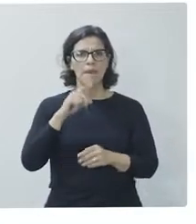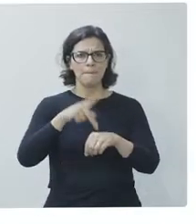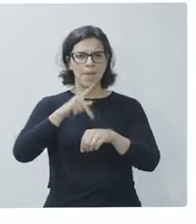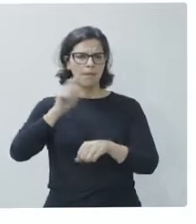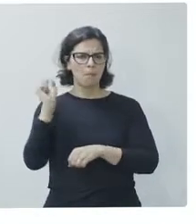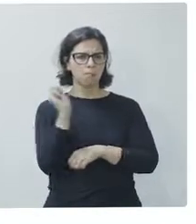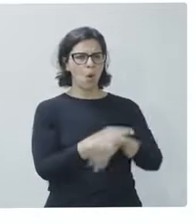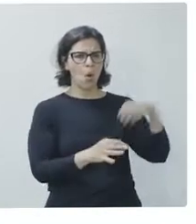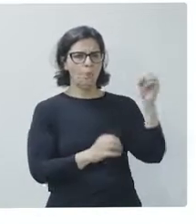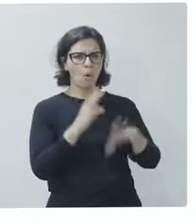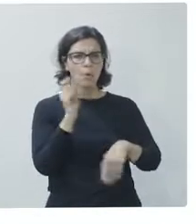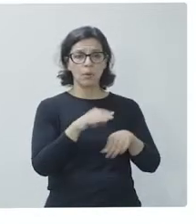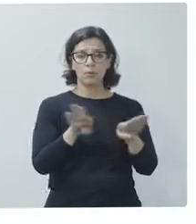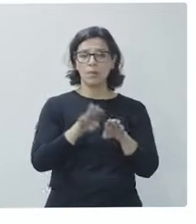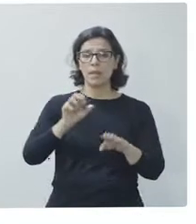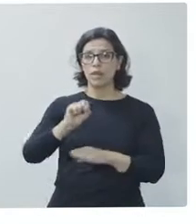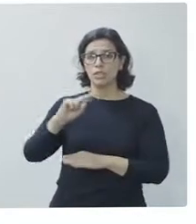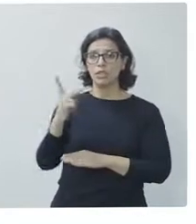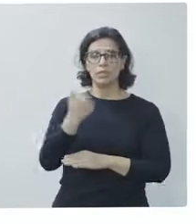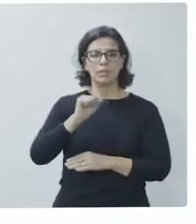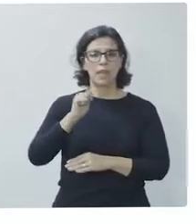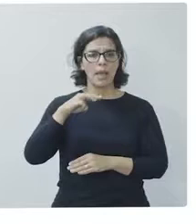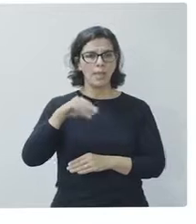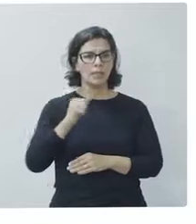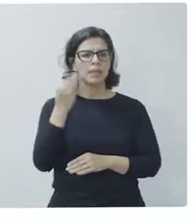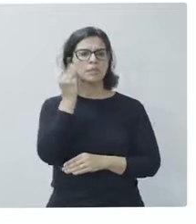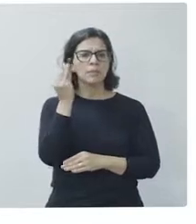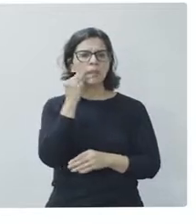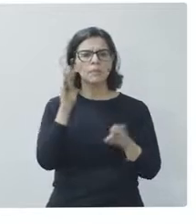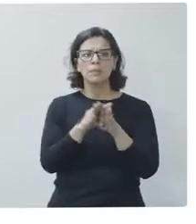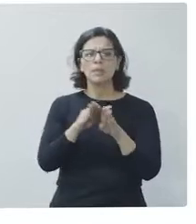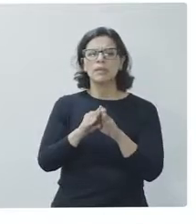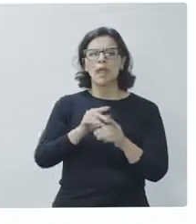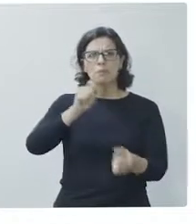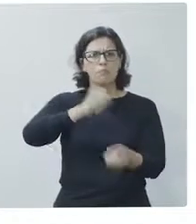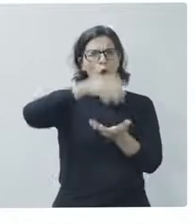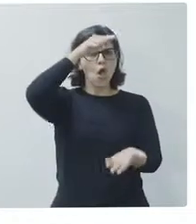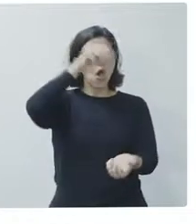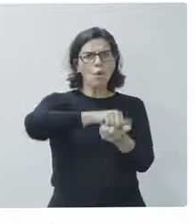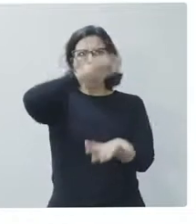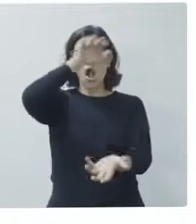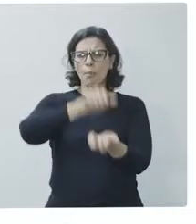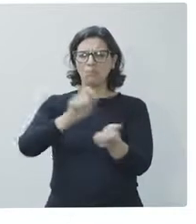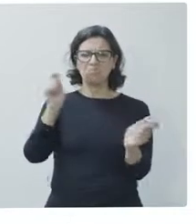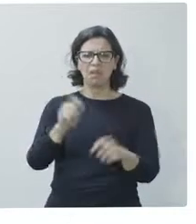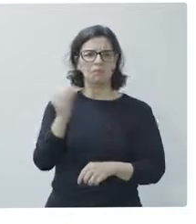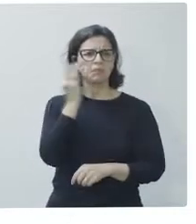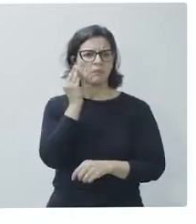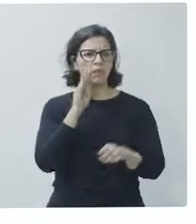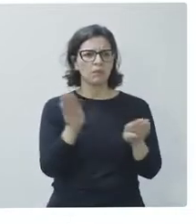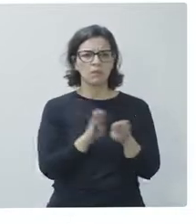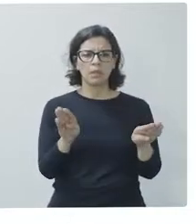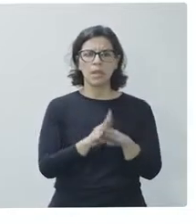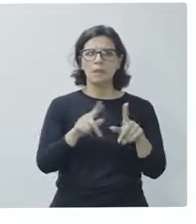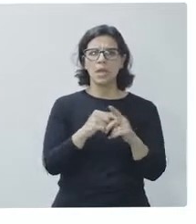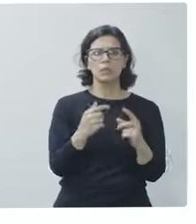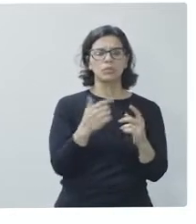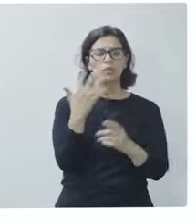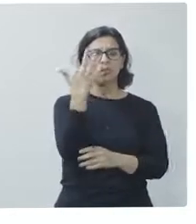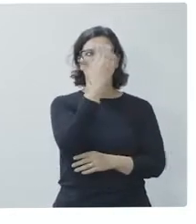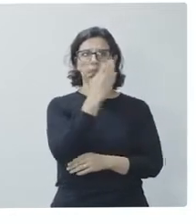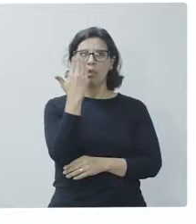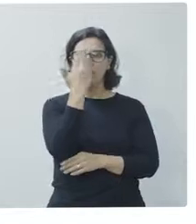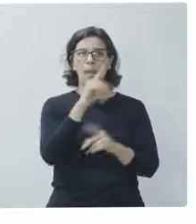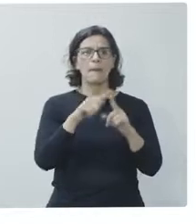no verme, enquanto Asha e Amata experimentaram todos os feitiços que poderiam subjugá-lo ou